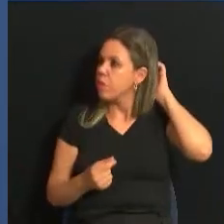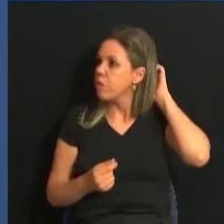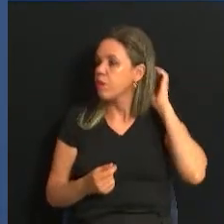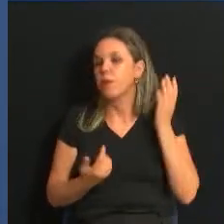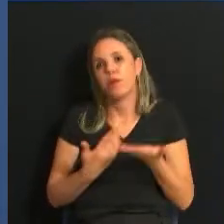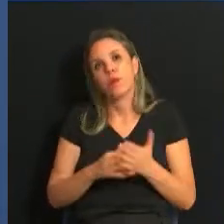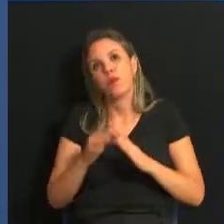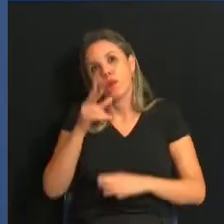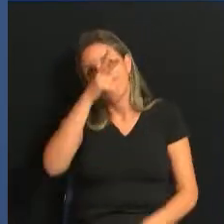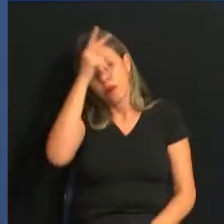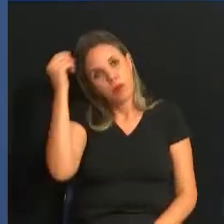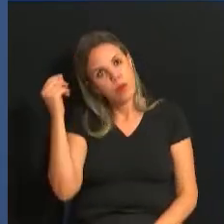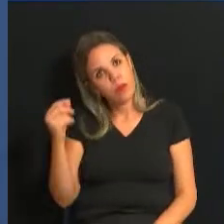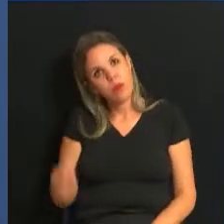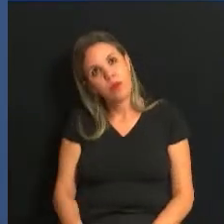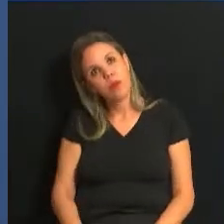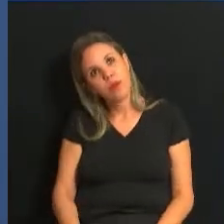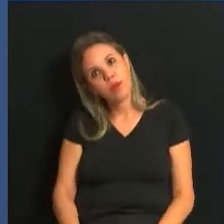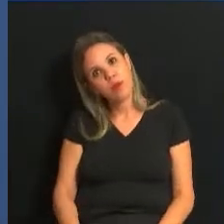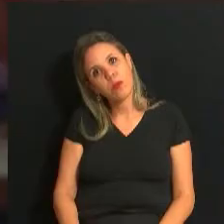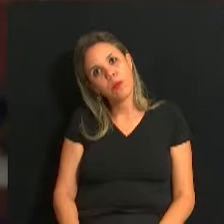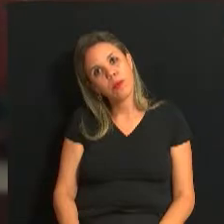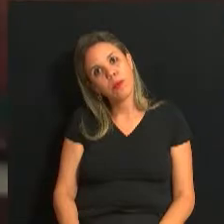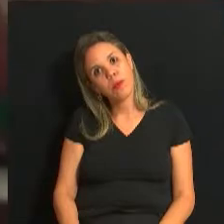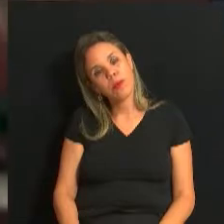escolas públicas do município.